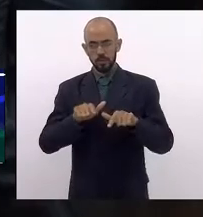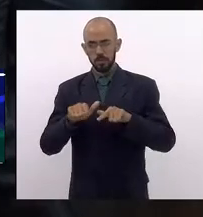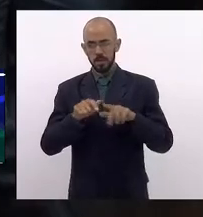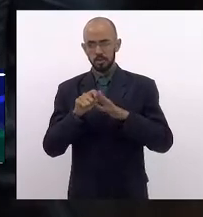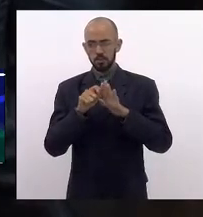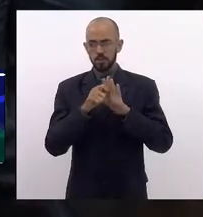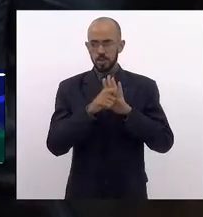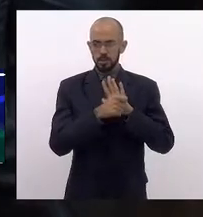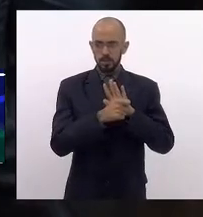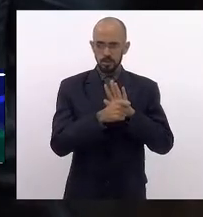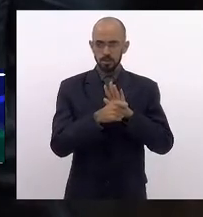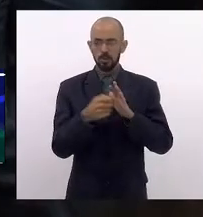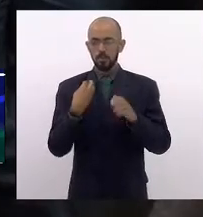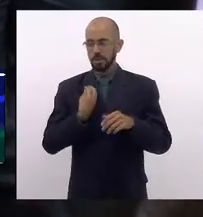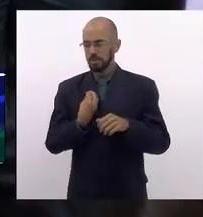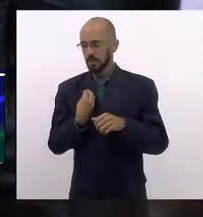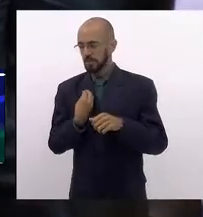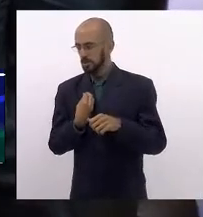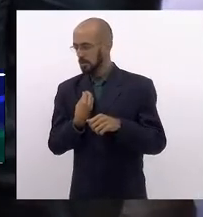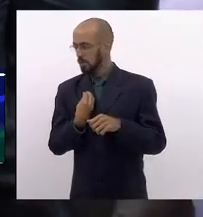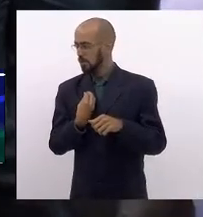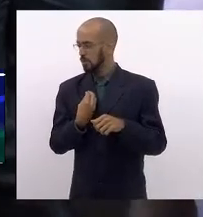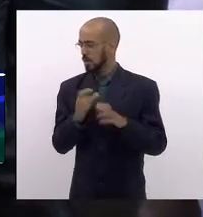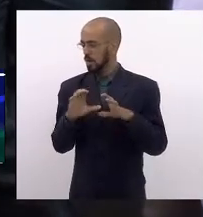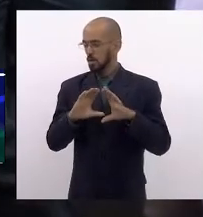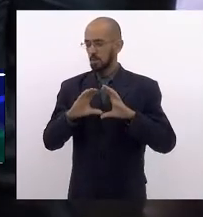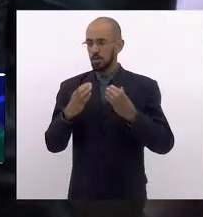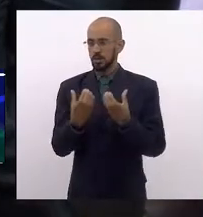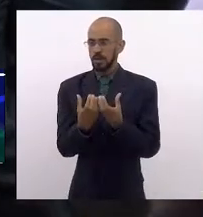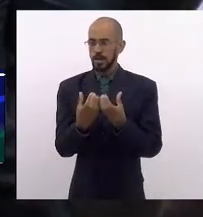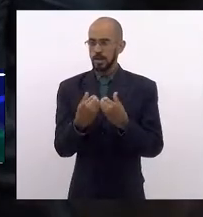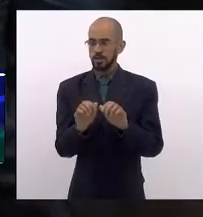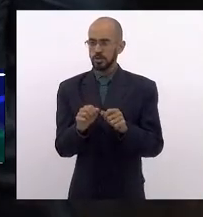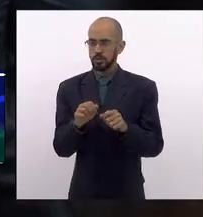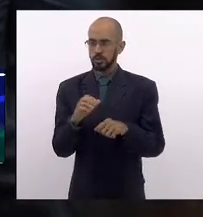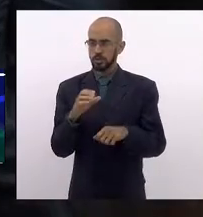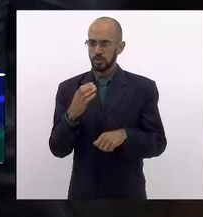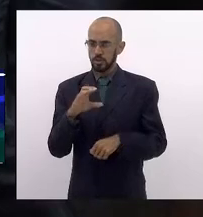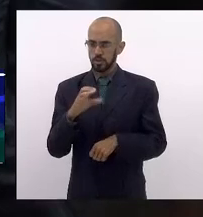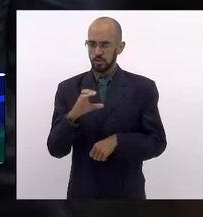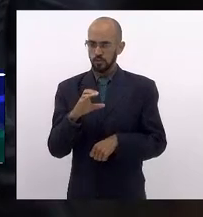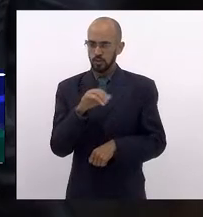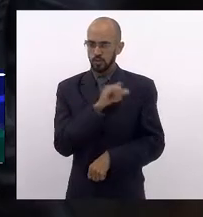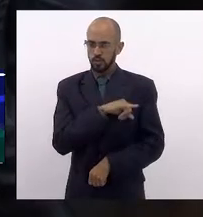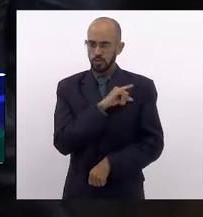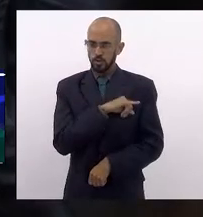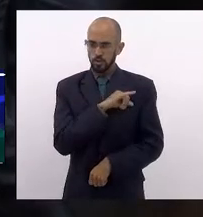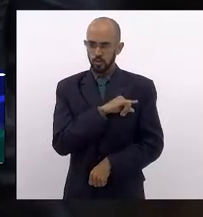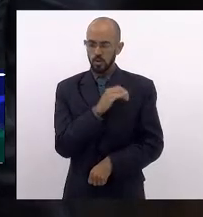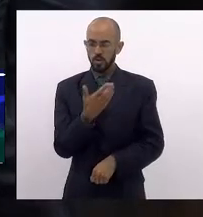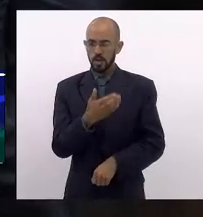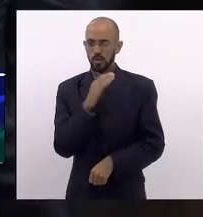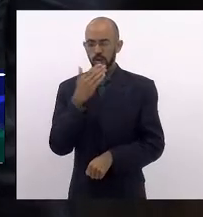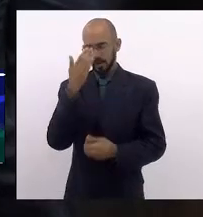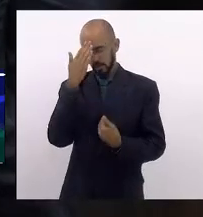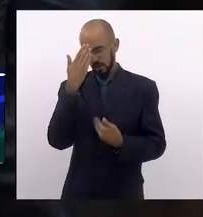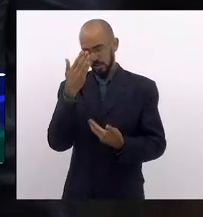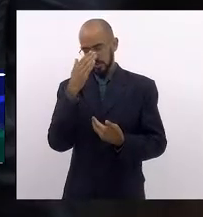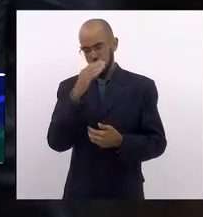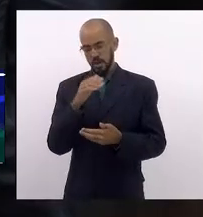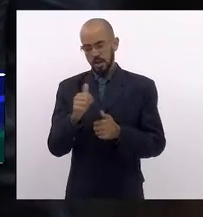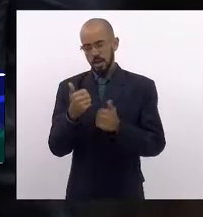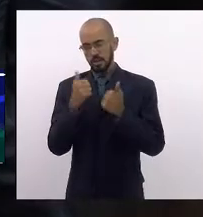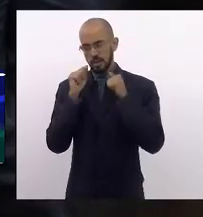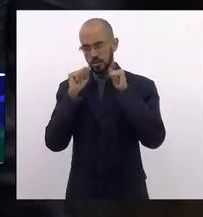pública com a participação representativa da comunidade científica do Rio de Janeiro eu quero agradecer a assessoria fiscal da LED na